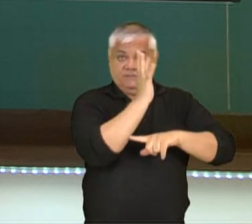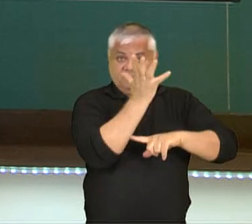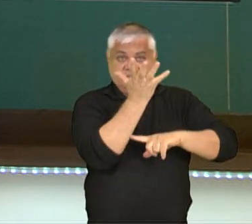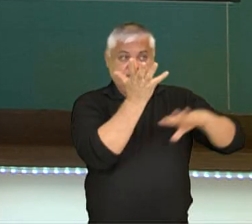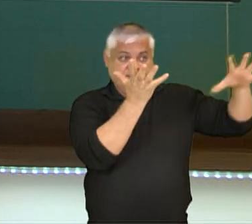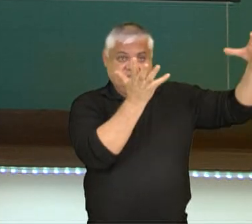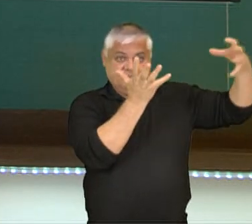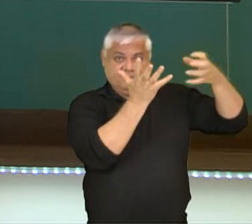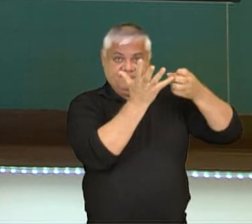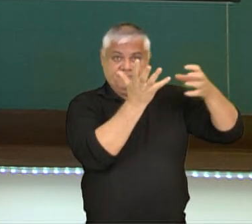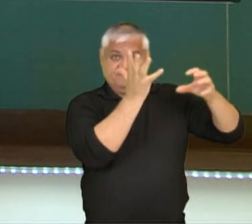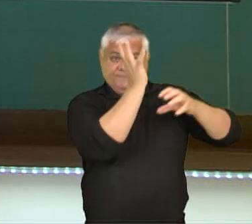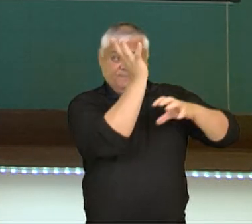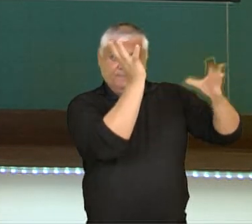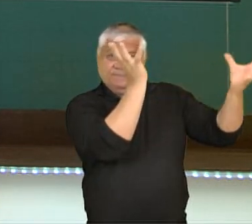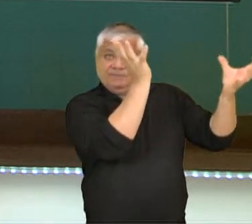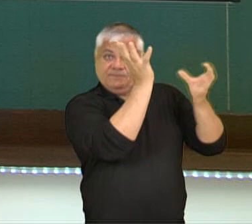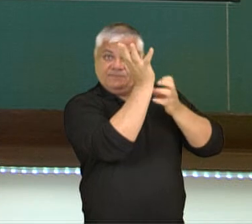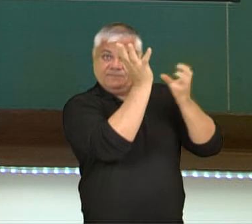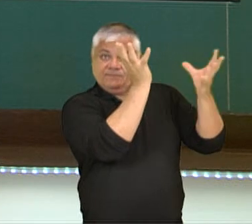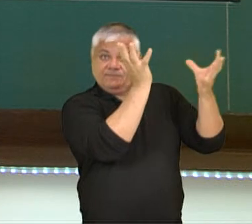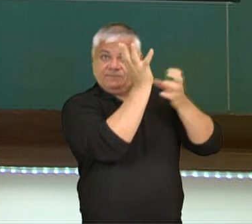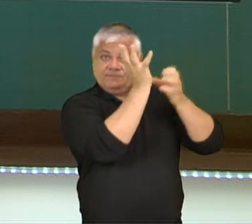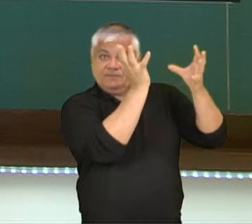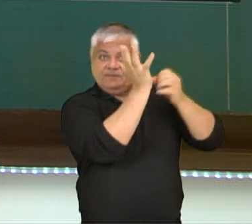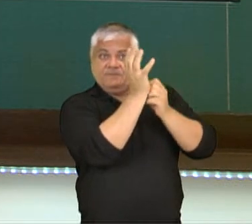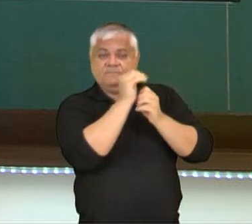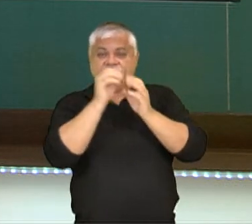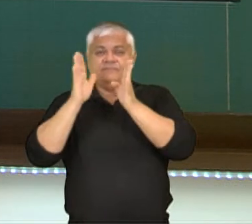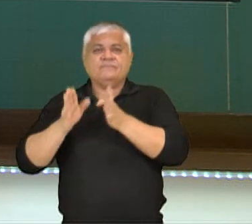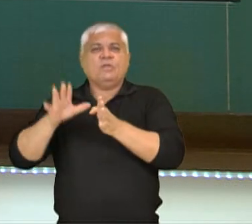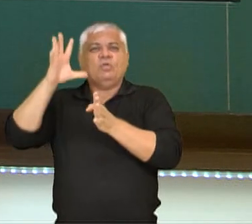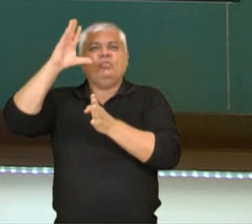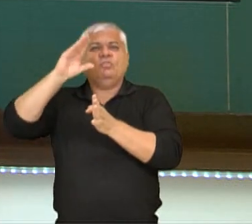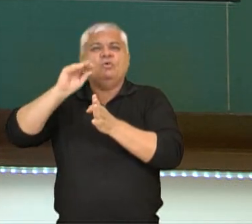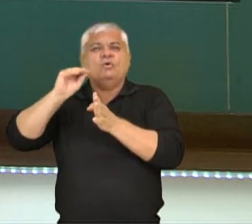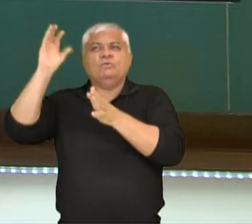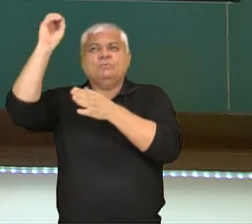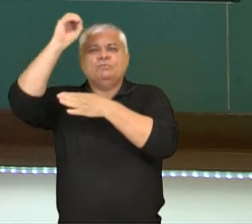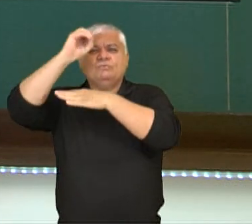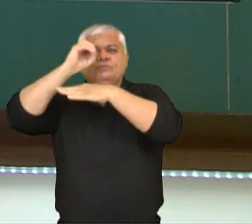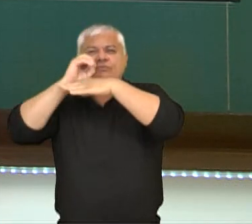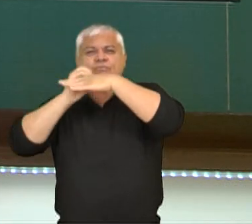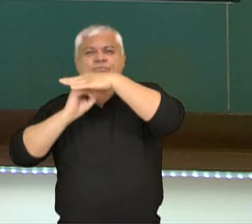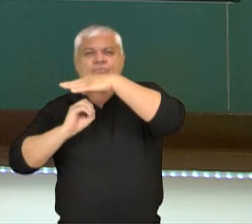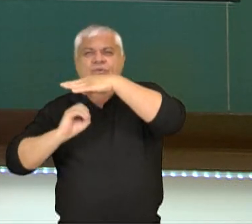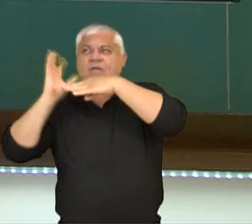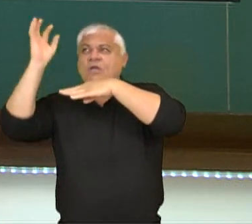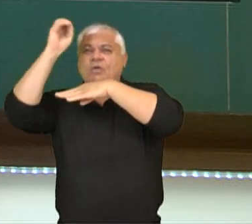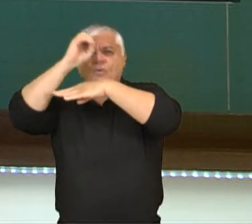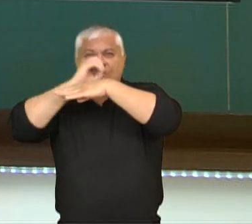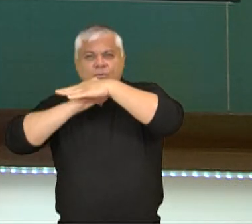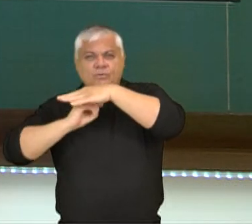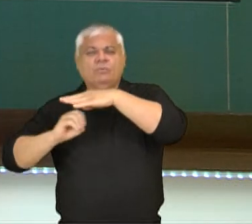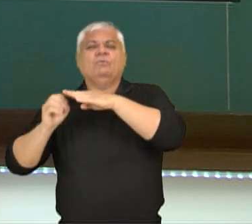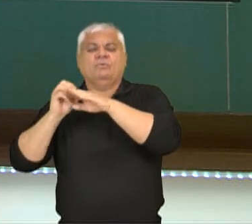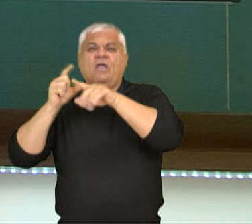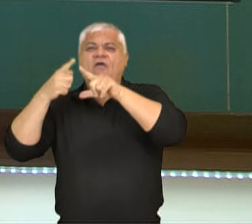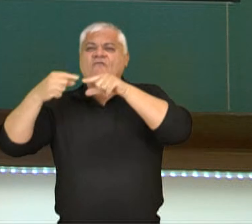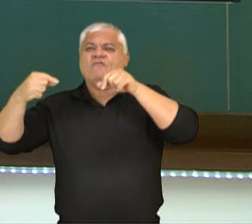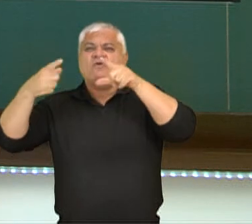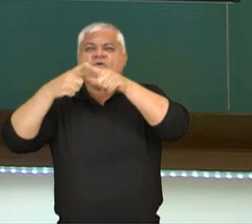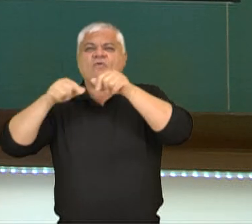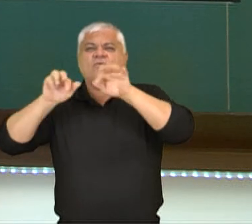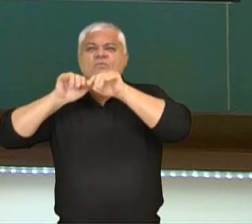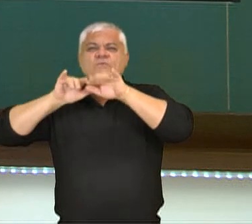fotossíntese, presença de luz solar e a respiração. Ela é constante, ocorre de dia e de noite, né? Olha a lua aqui já mostrando para nós que